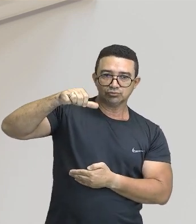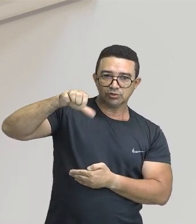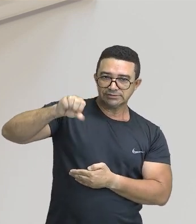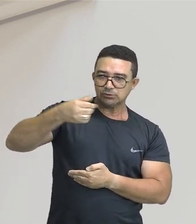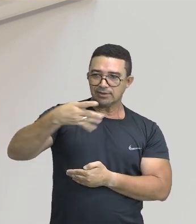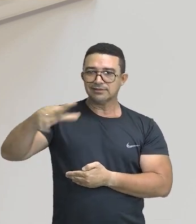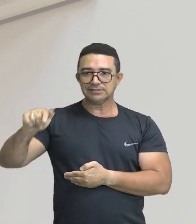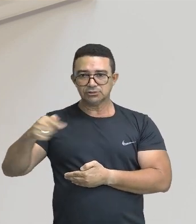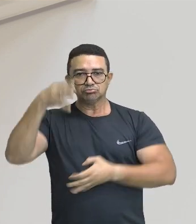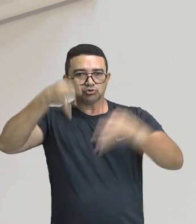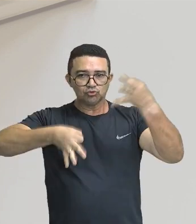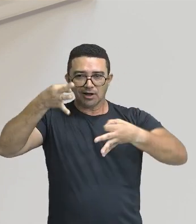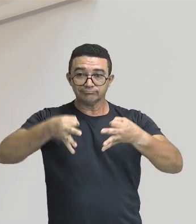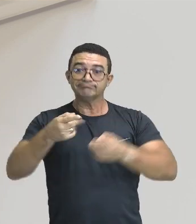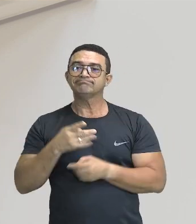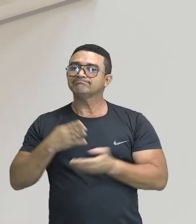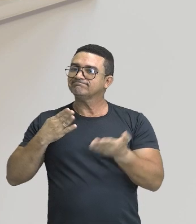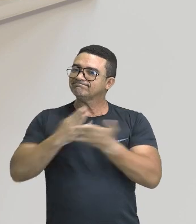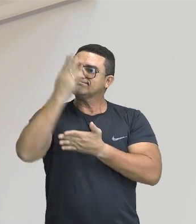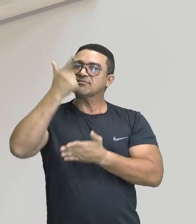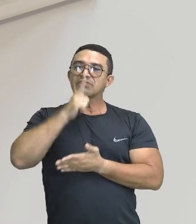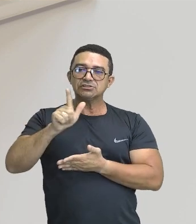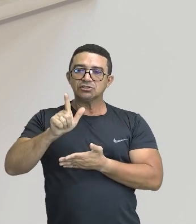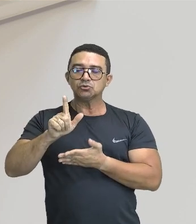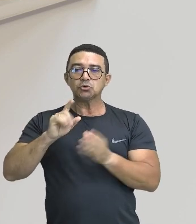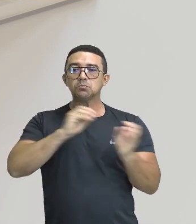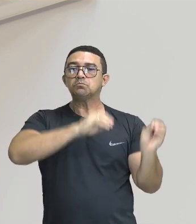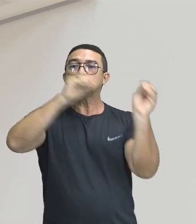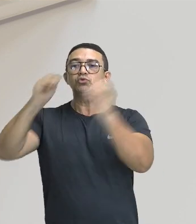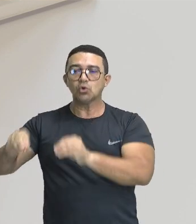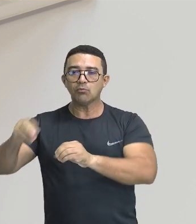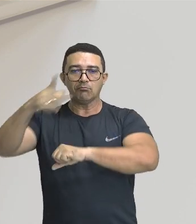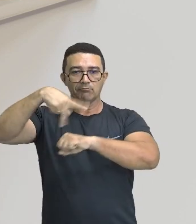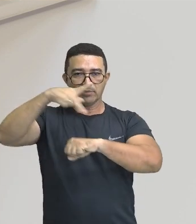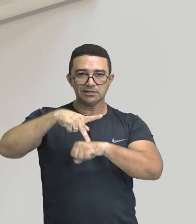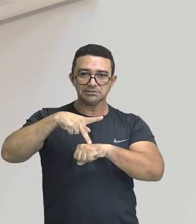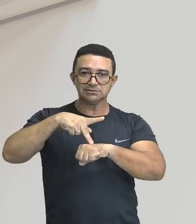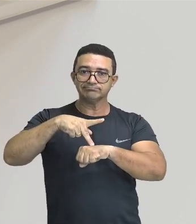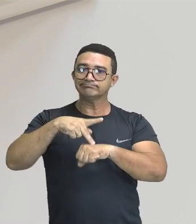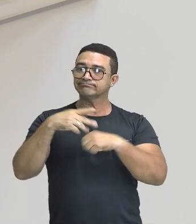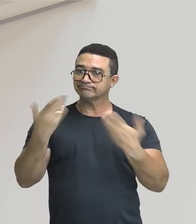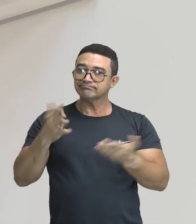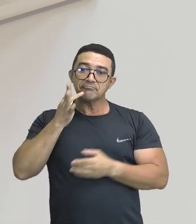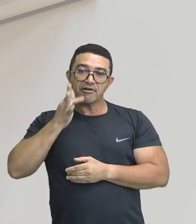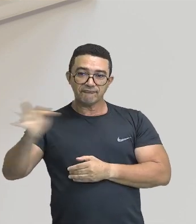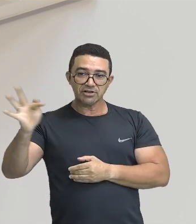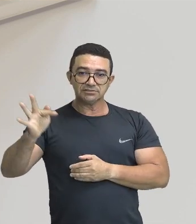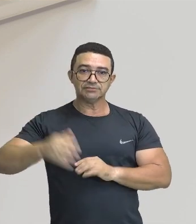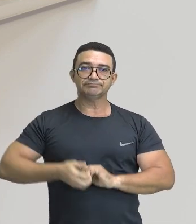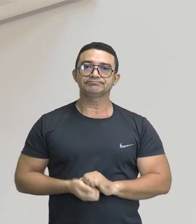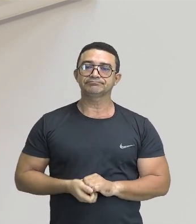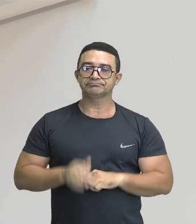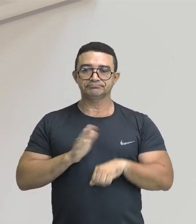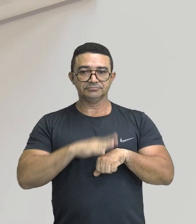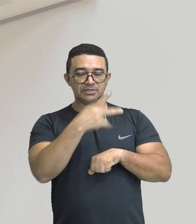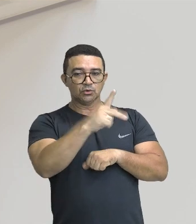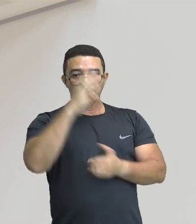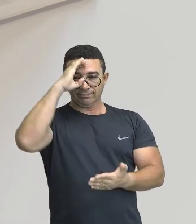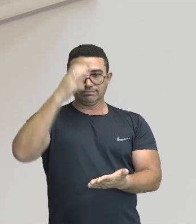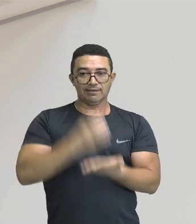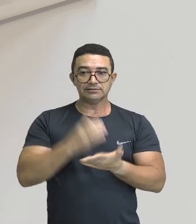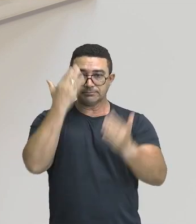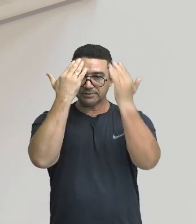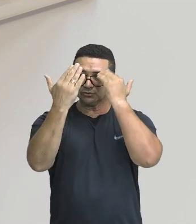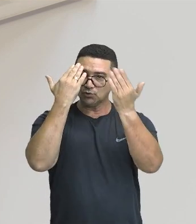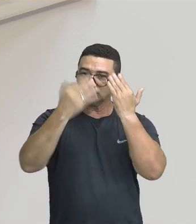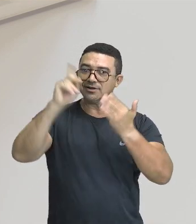Venceu o julgamento e decidiu deixar seu país natal para trás. Emigrou e chegou à França. Sua tese em psicologia foi